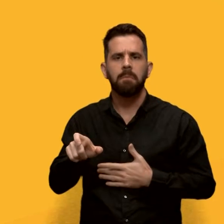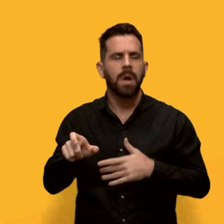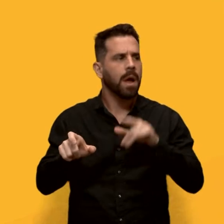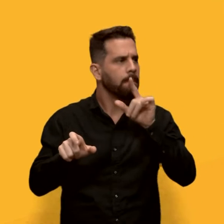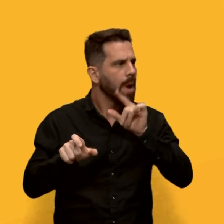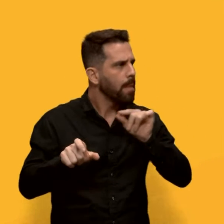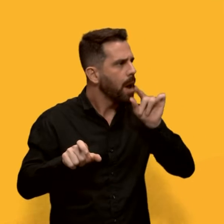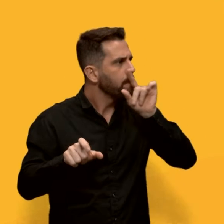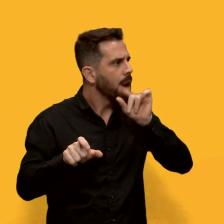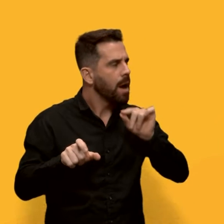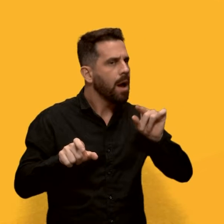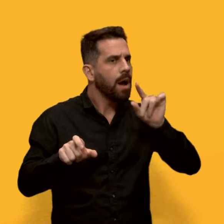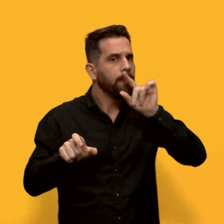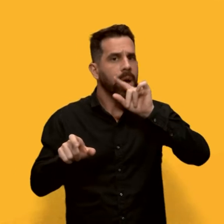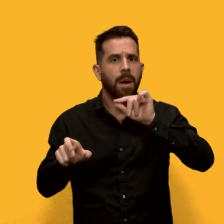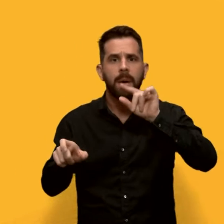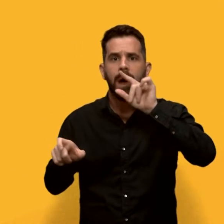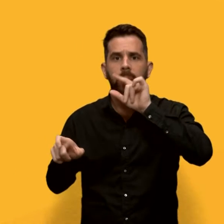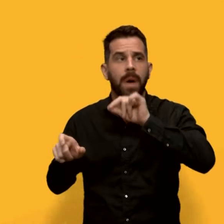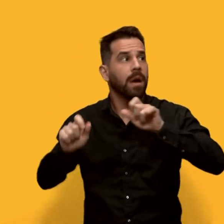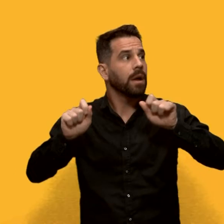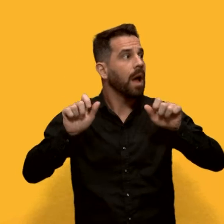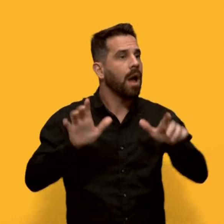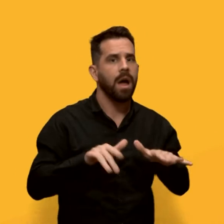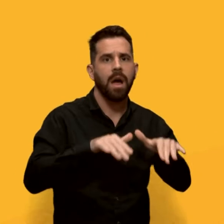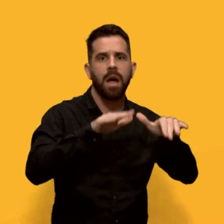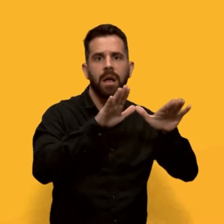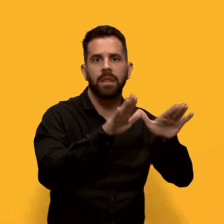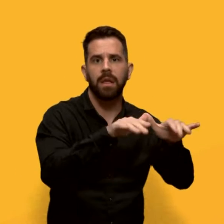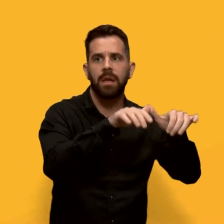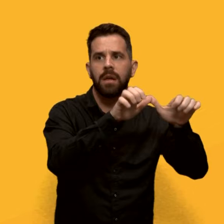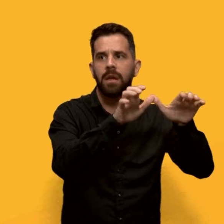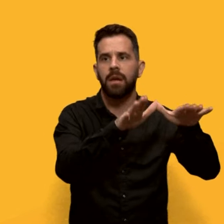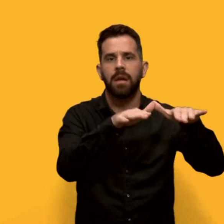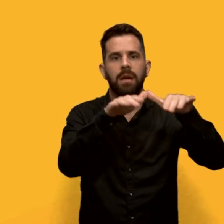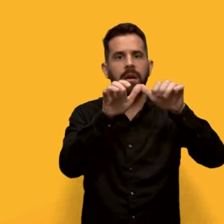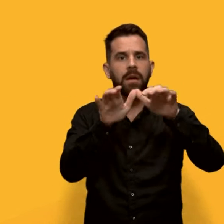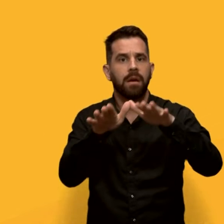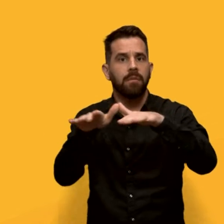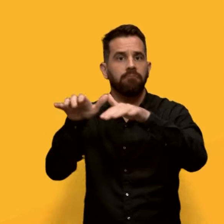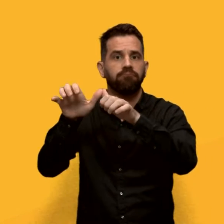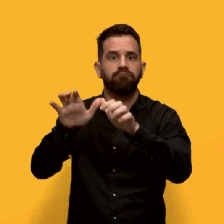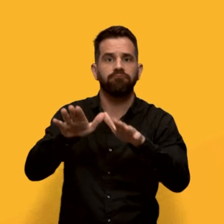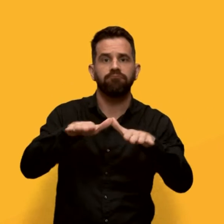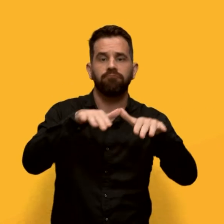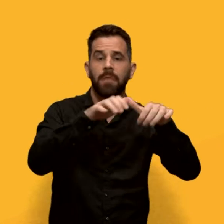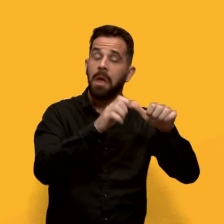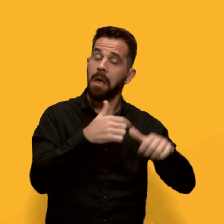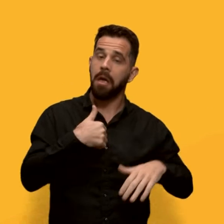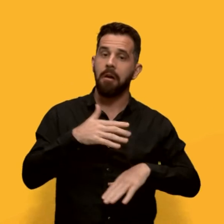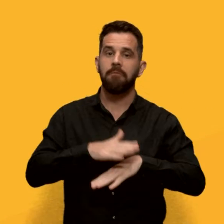Passarinho canta quando quer voar e logo pus-me a cantar.